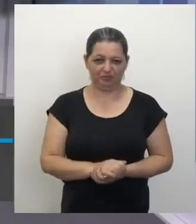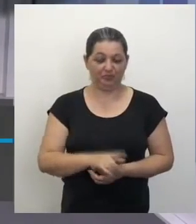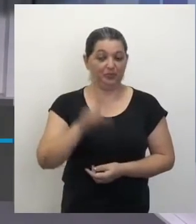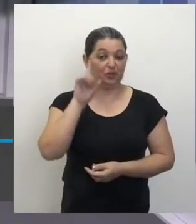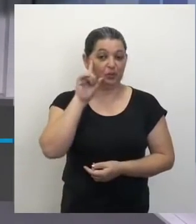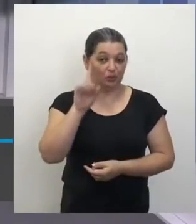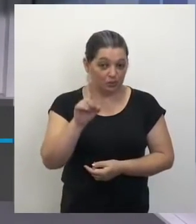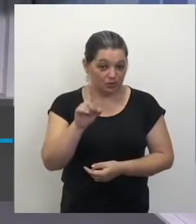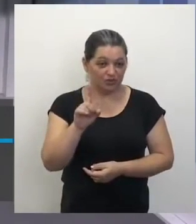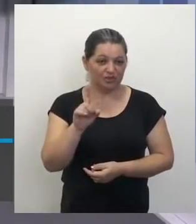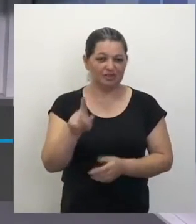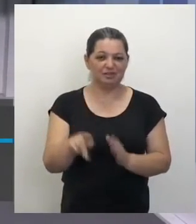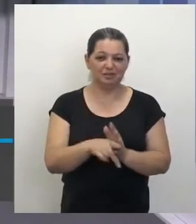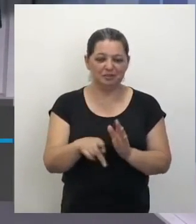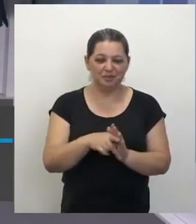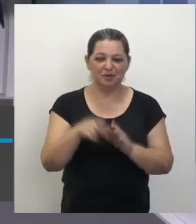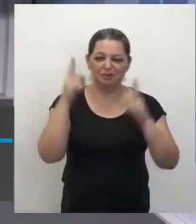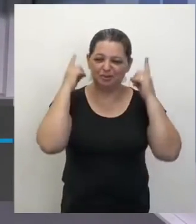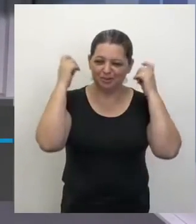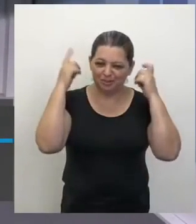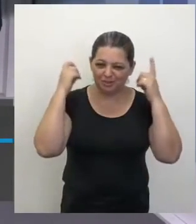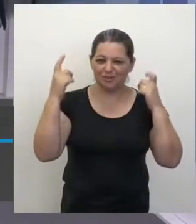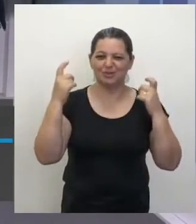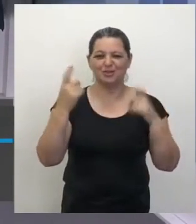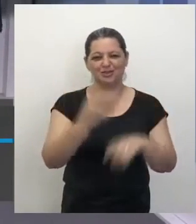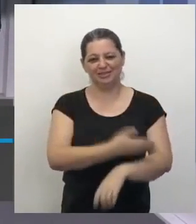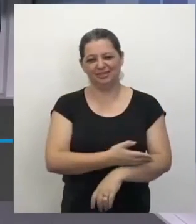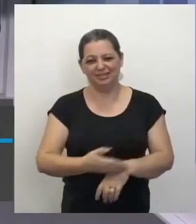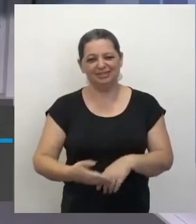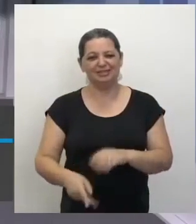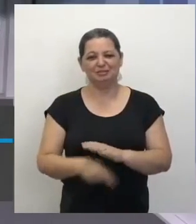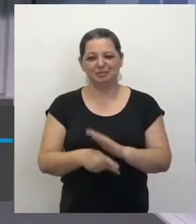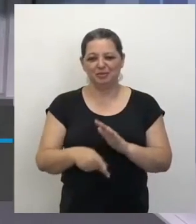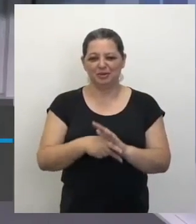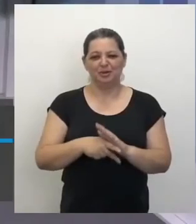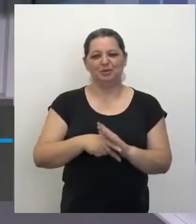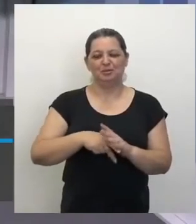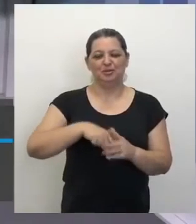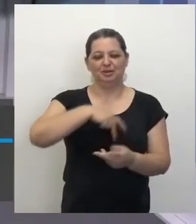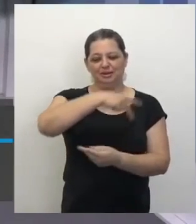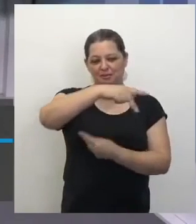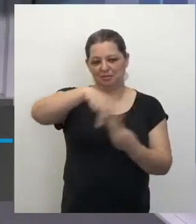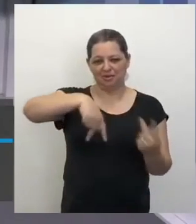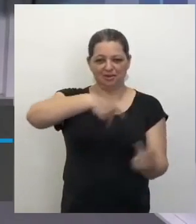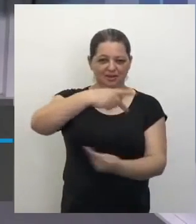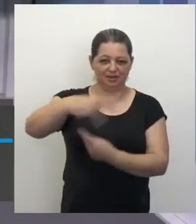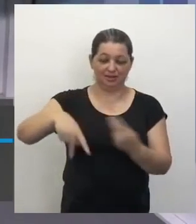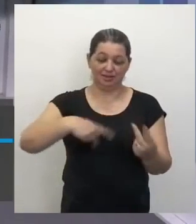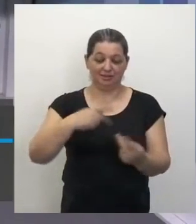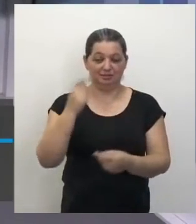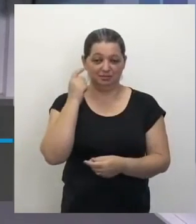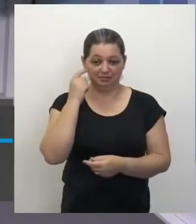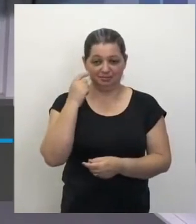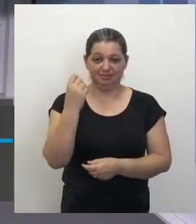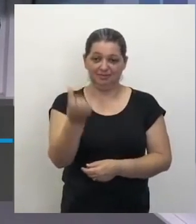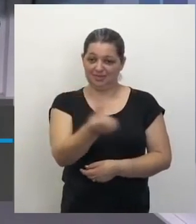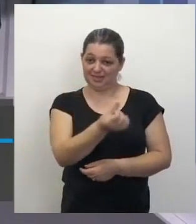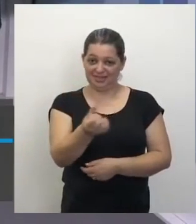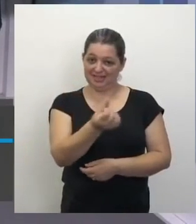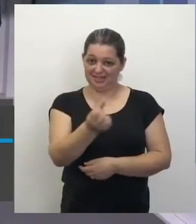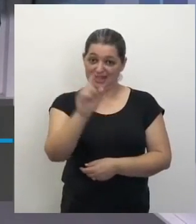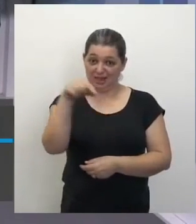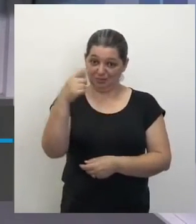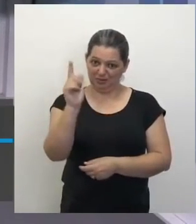essa frequência sonora, cósmica, né? É a sexta-feira, principalmente depois das